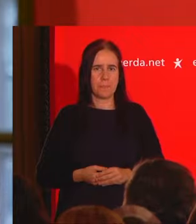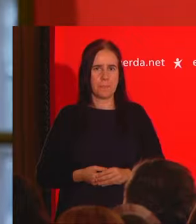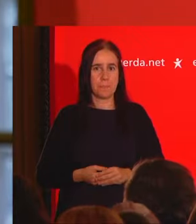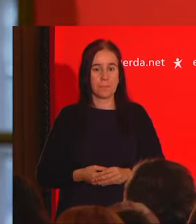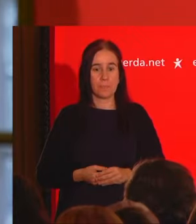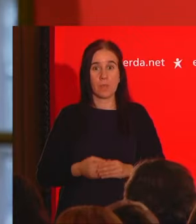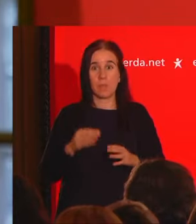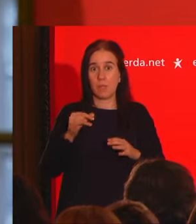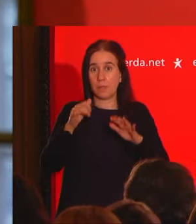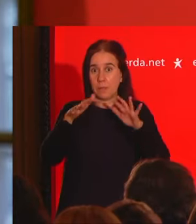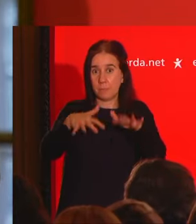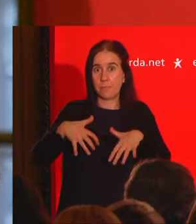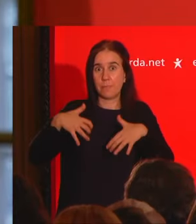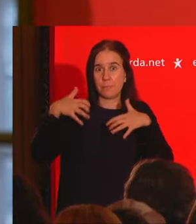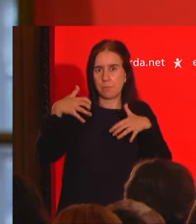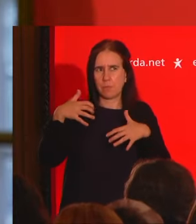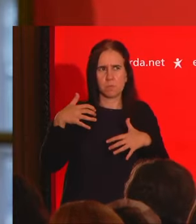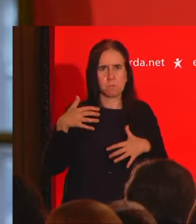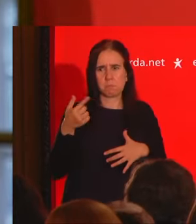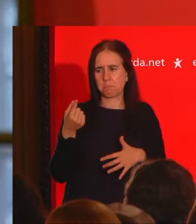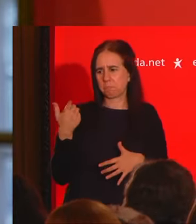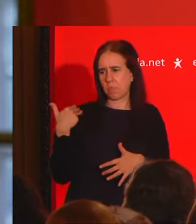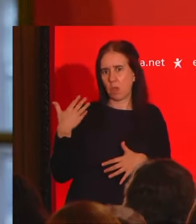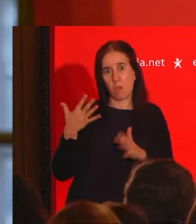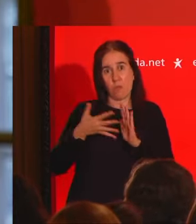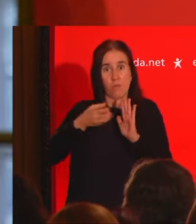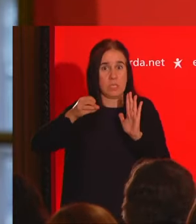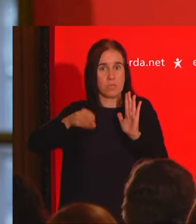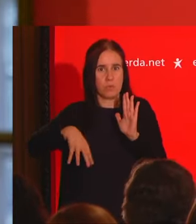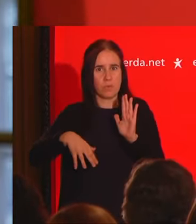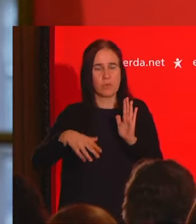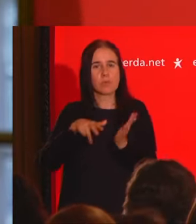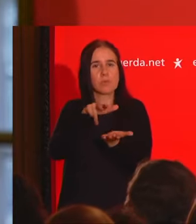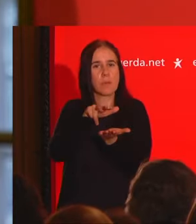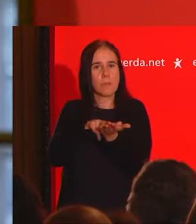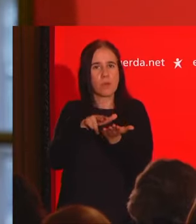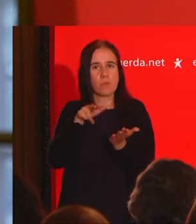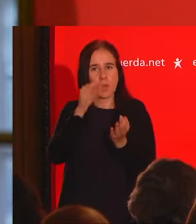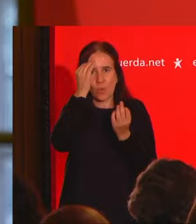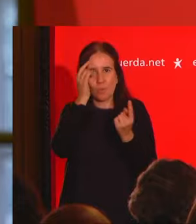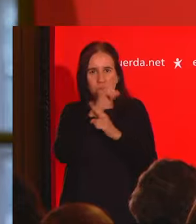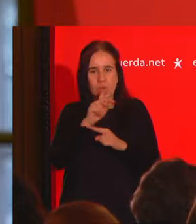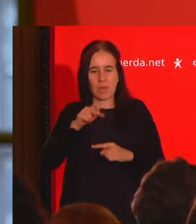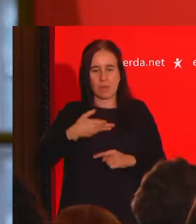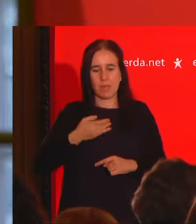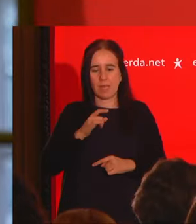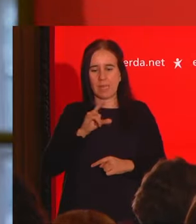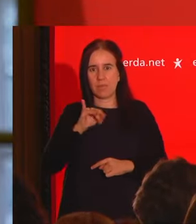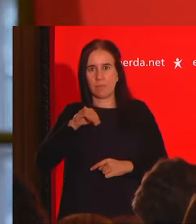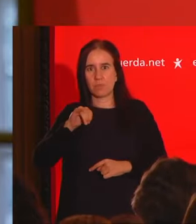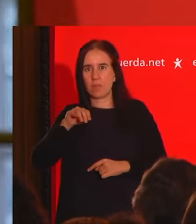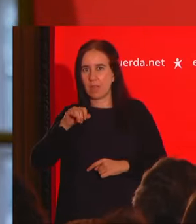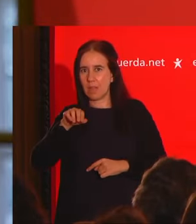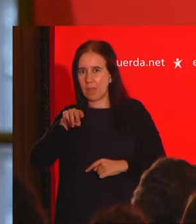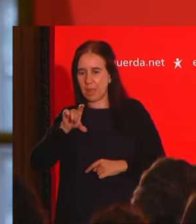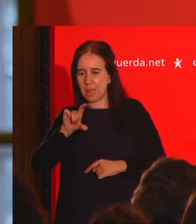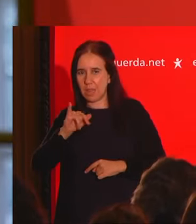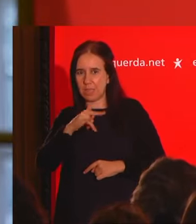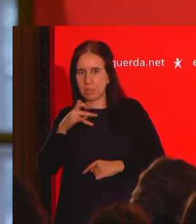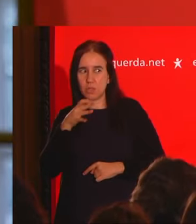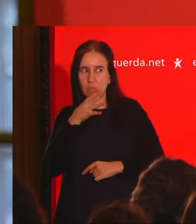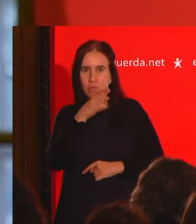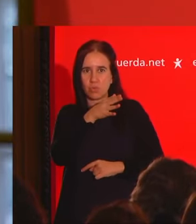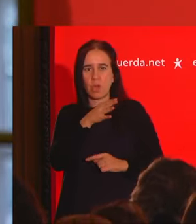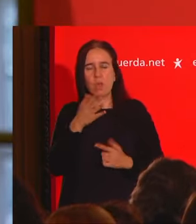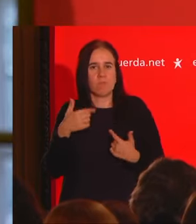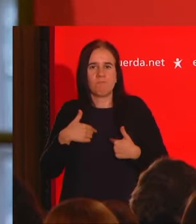O Parlamento, ainda agora dissolvido, aprovou, e o professor André Lamas Leite referiu isto, e eu não vou, por isso,